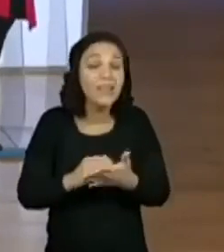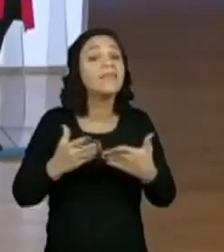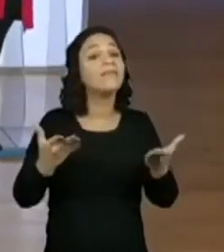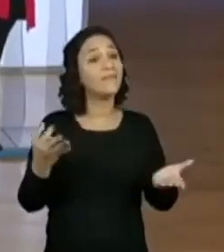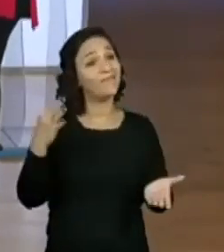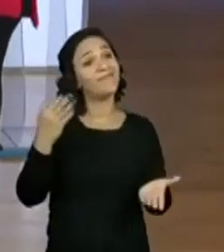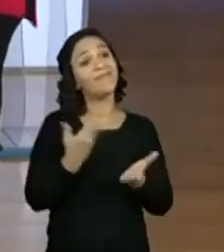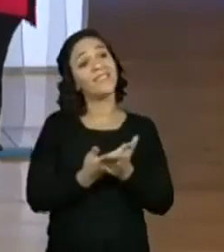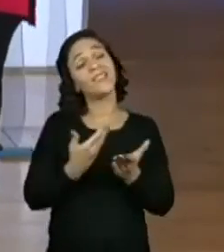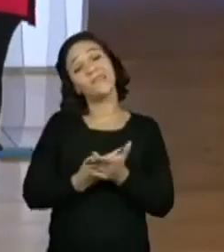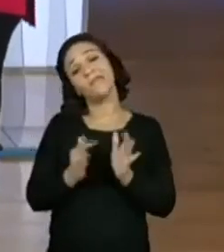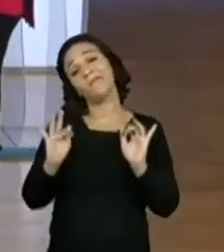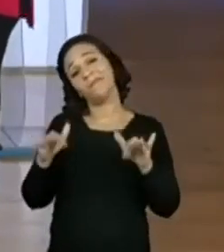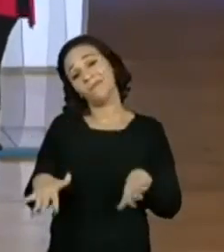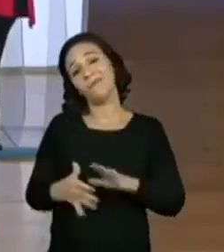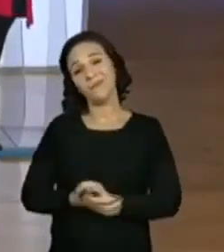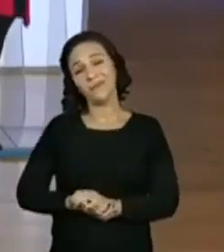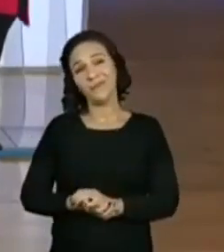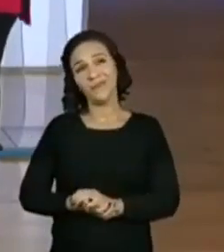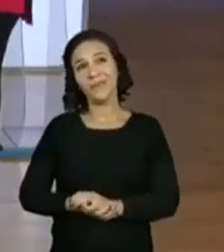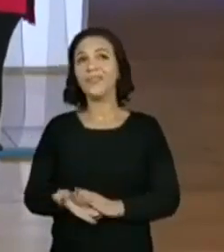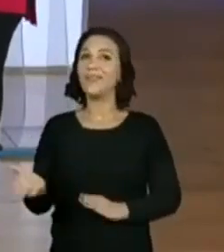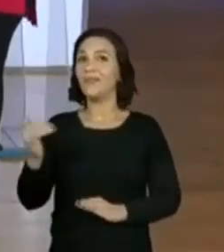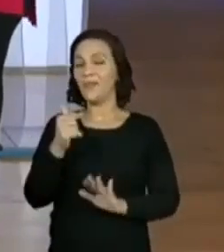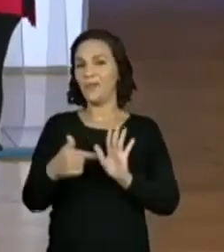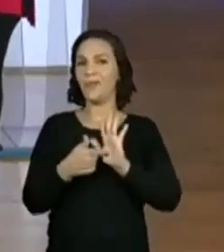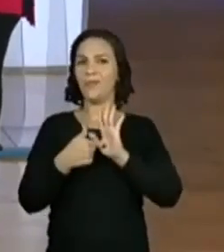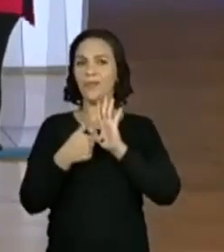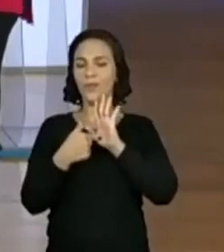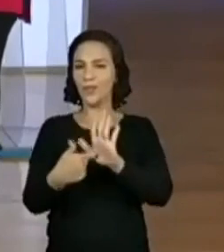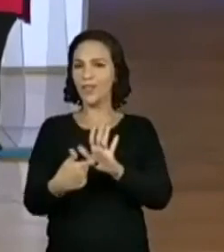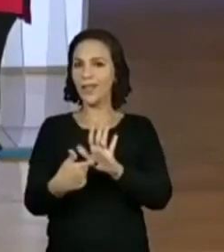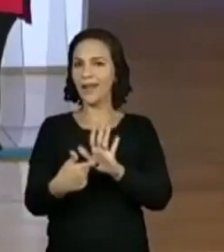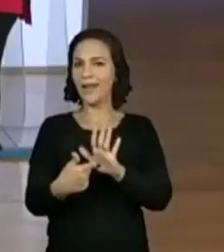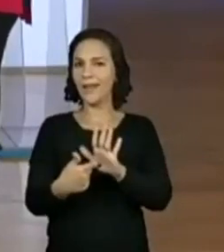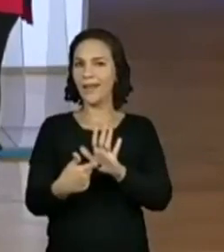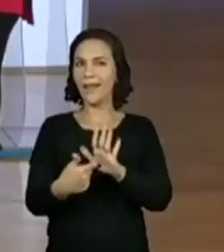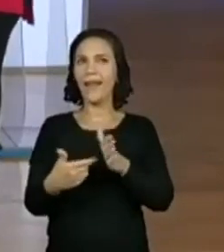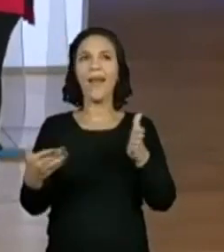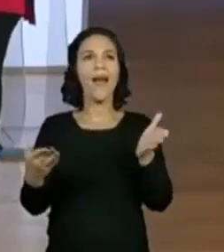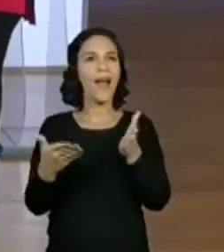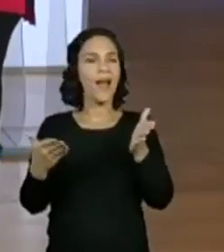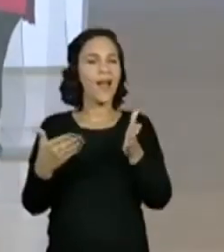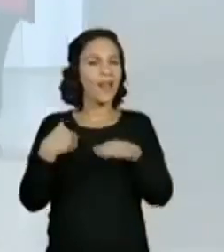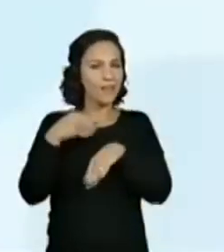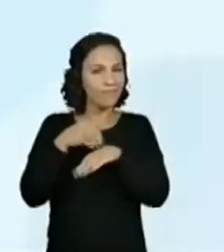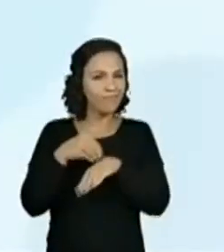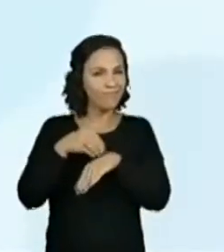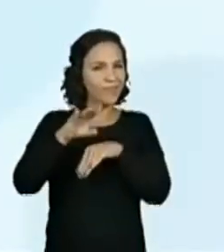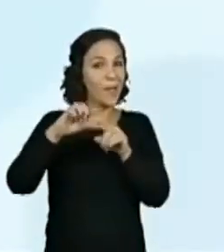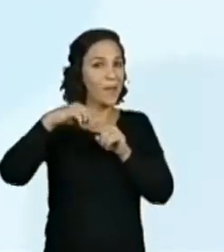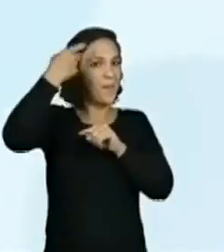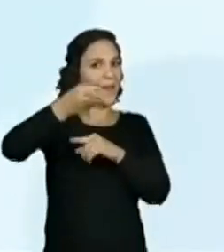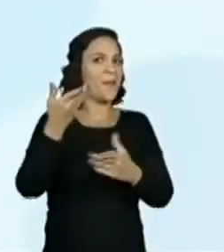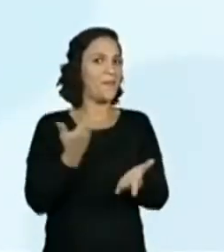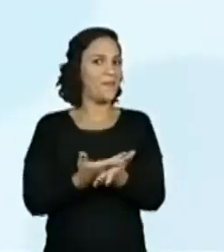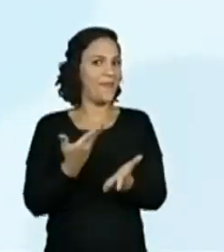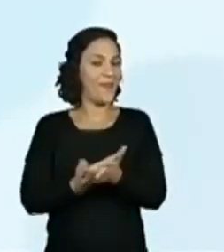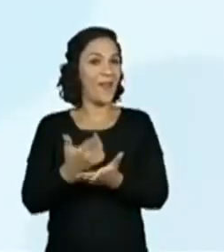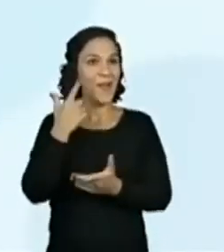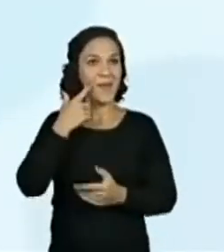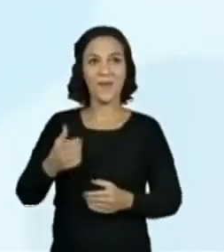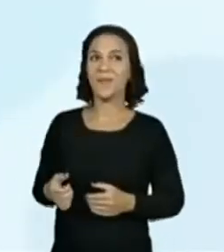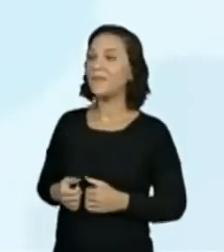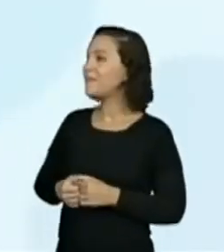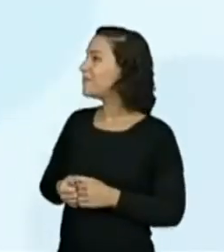está chegando ao fim, professora Genô. Tá, vamos mostrar para eles aqui, deixar um spoiler da nossa Sim. próxima aula. Olha só, para